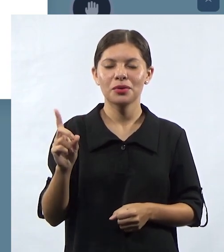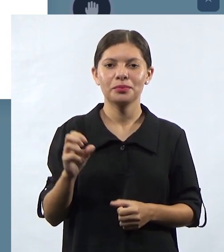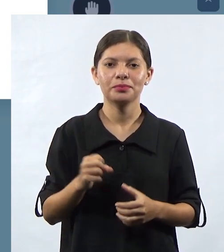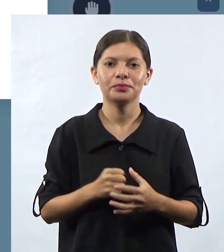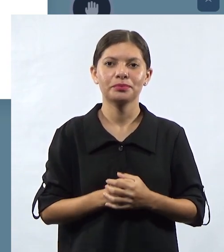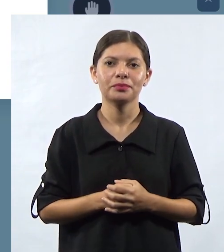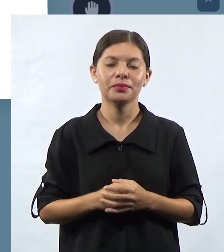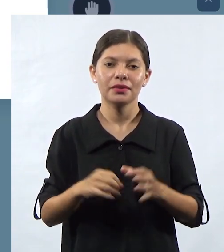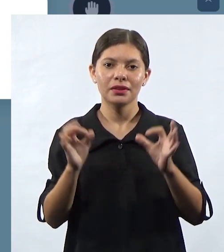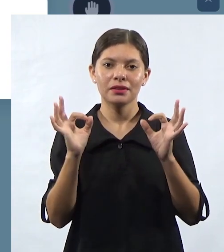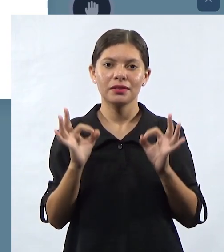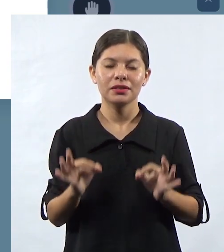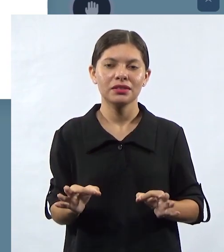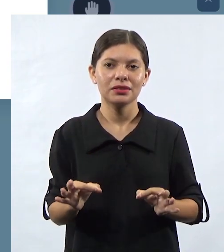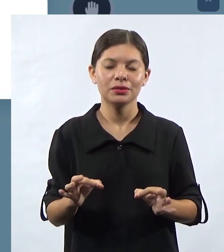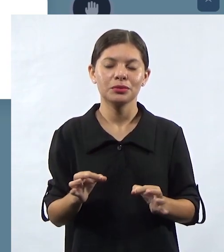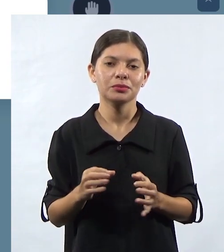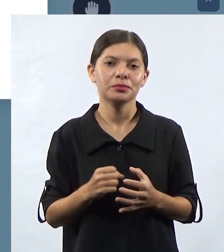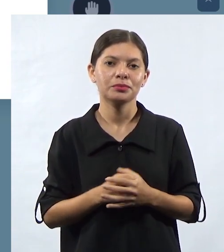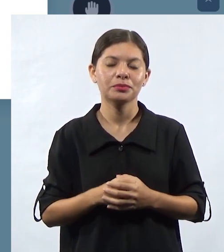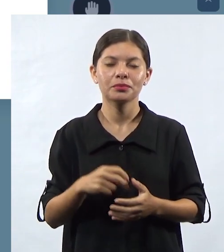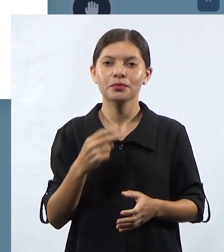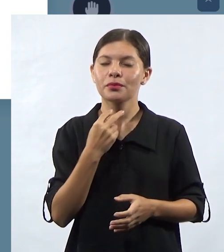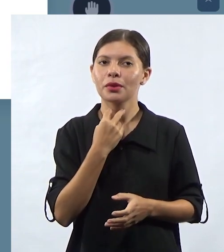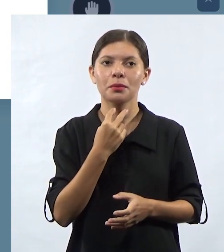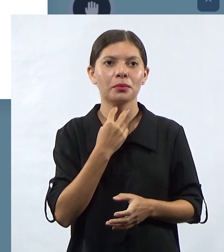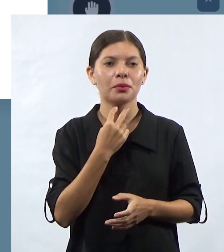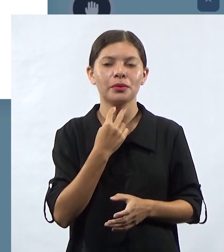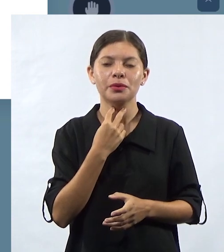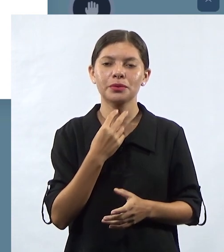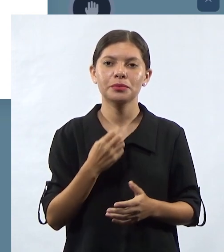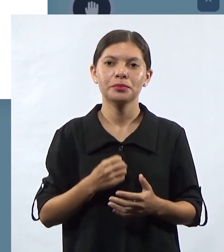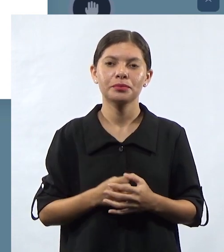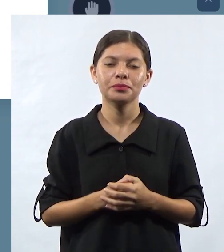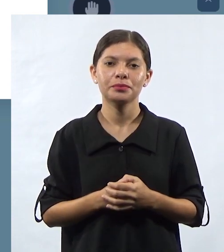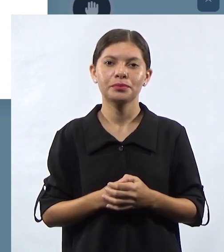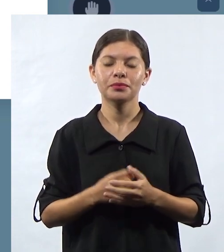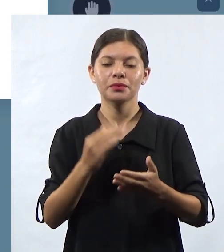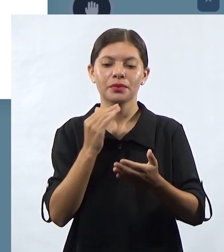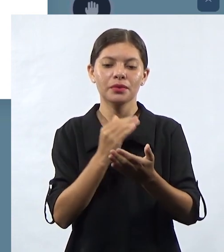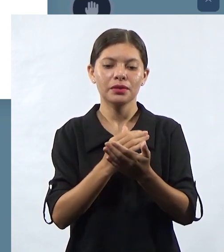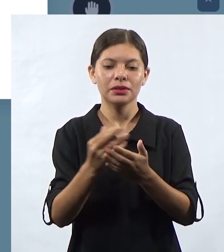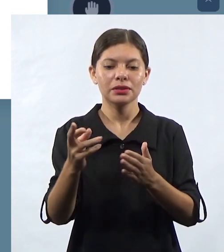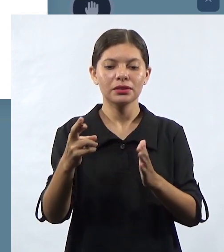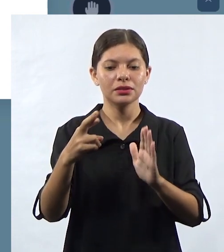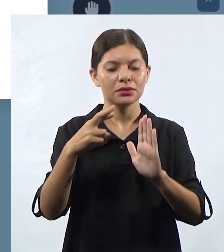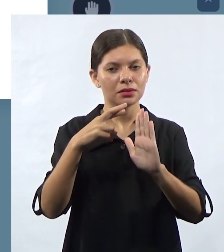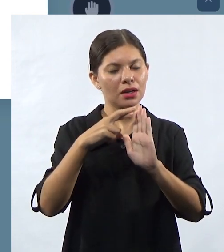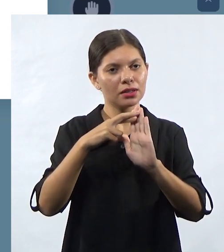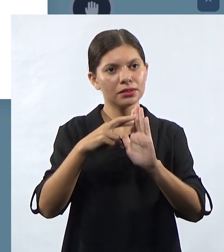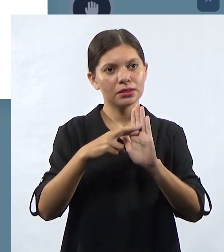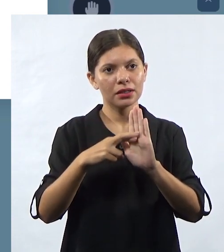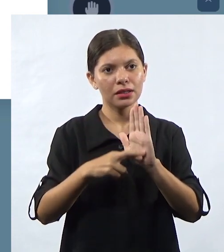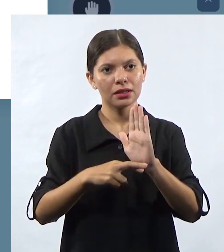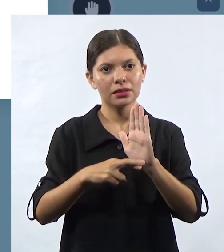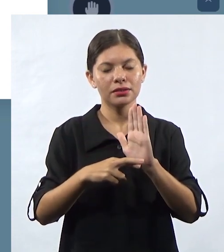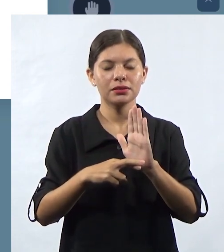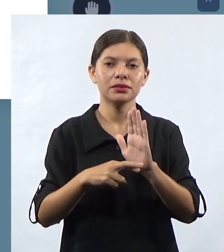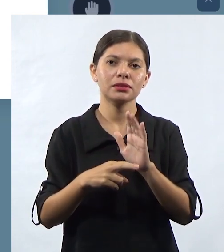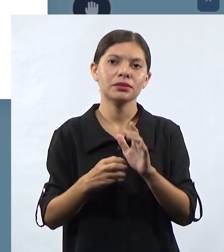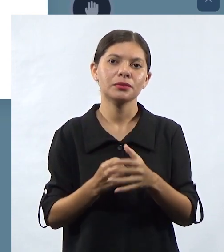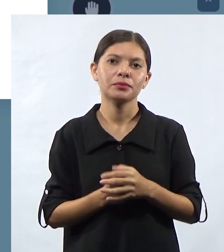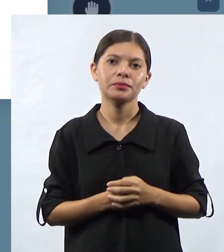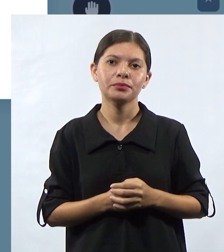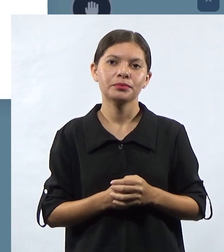não pode, né? Então, aí você vai ter que definir no início as regras de participação, ordem de